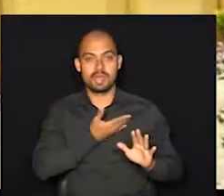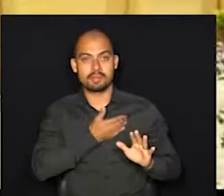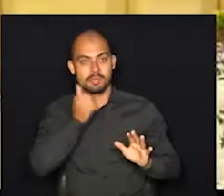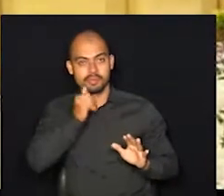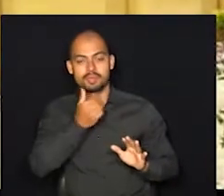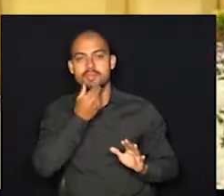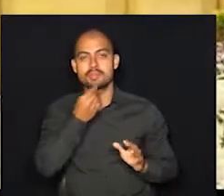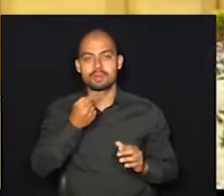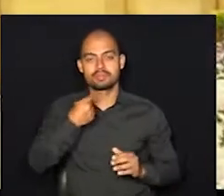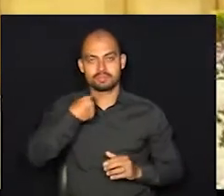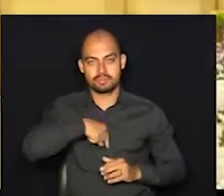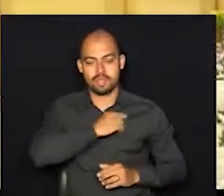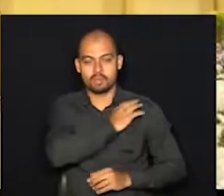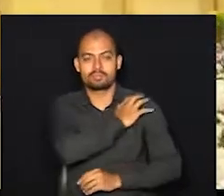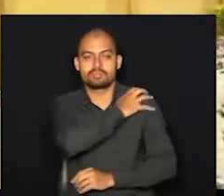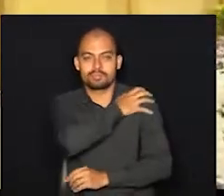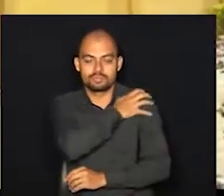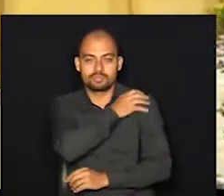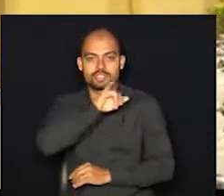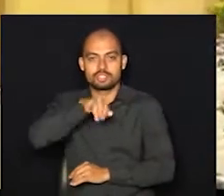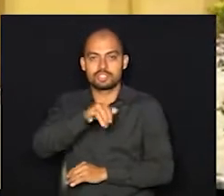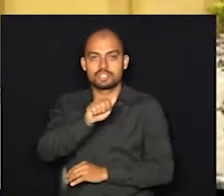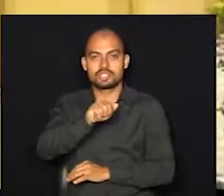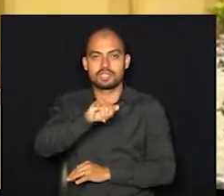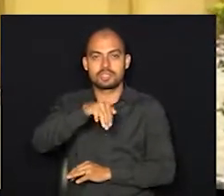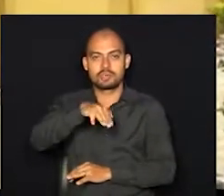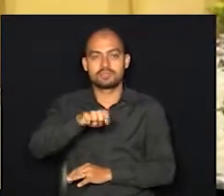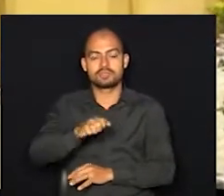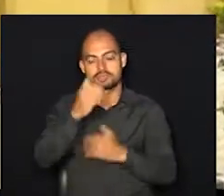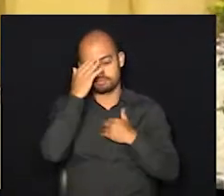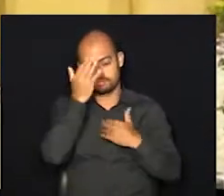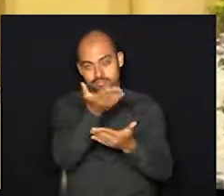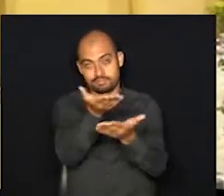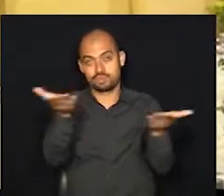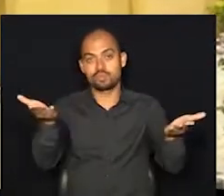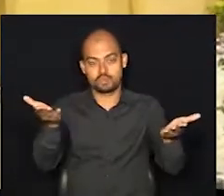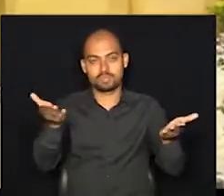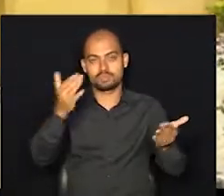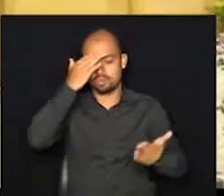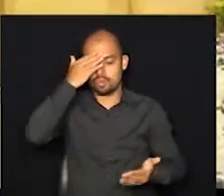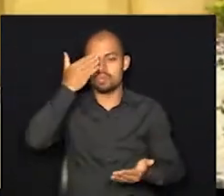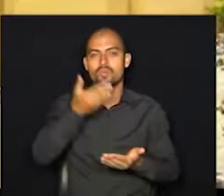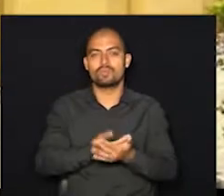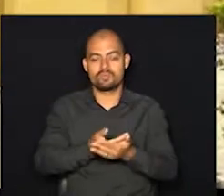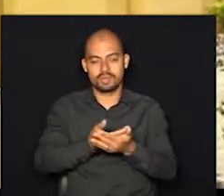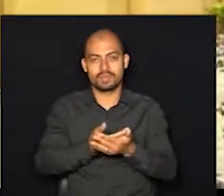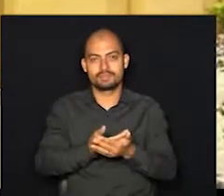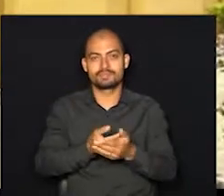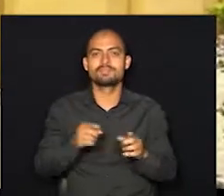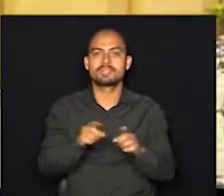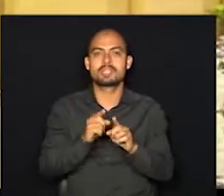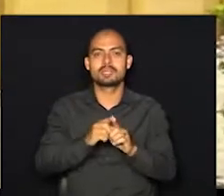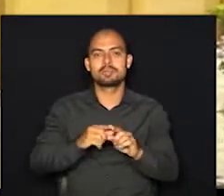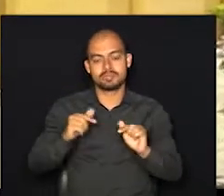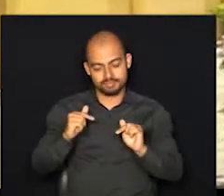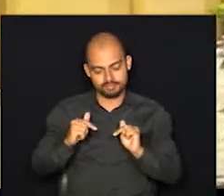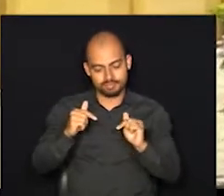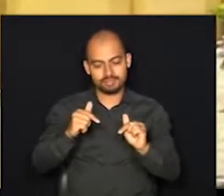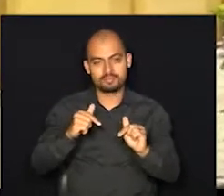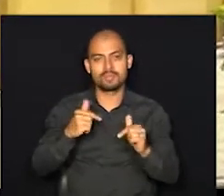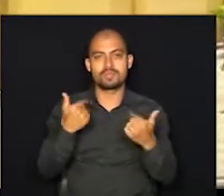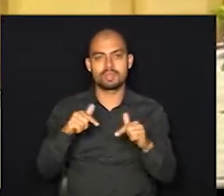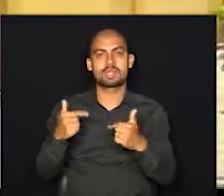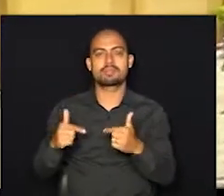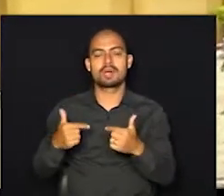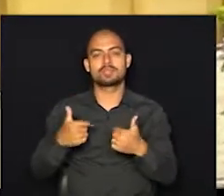Meus amigos, minhas amigas, eu, Major Jaime, agradeço a todas as pessoas que confiam e que estão realmente apostando que a gente possa